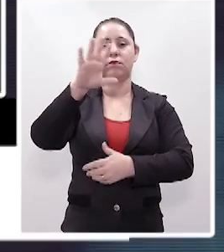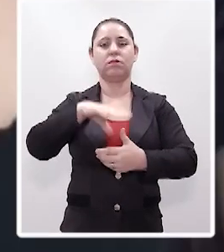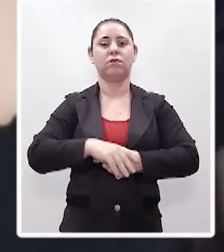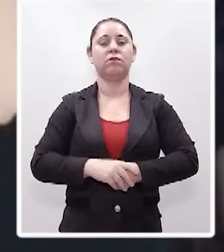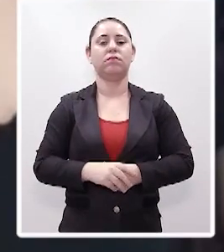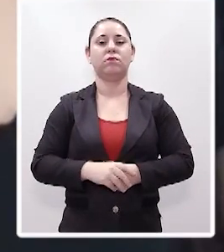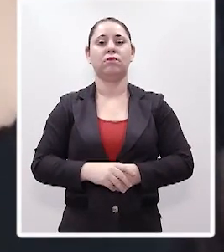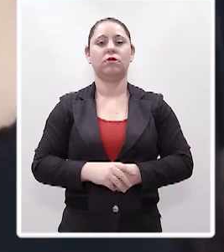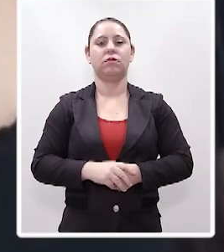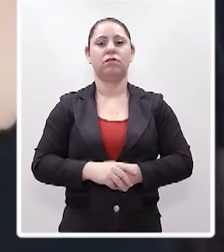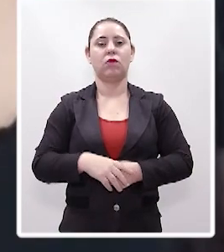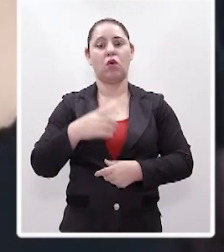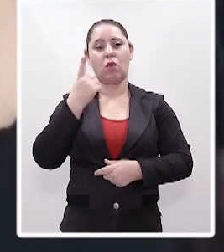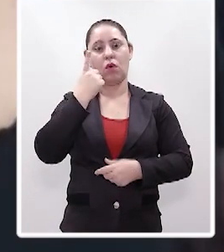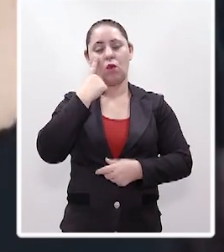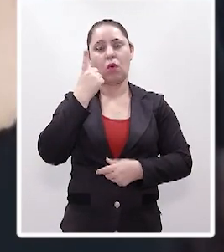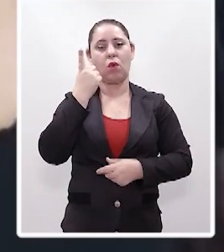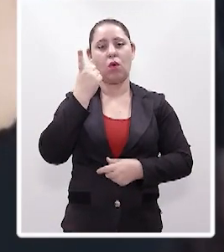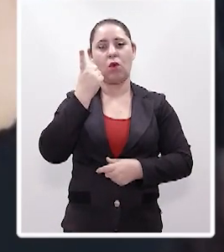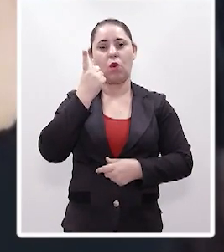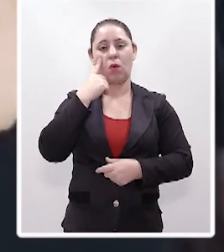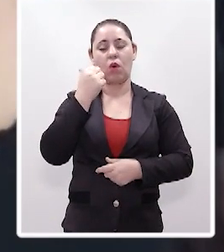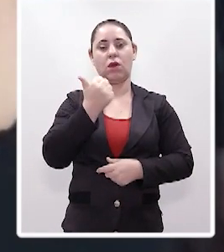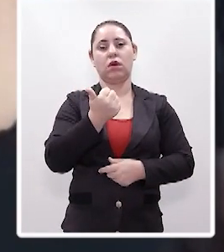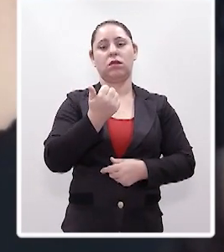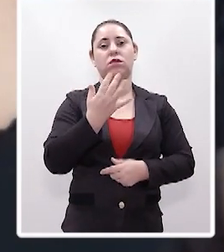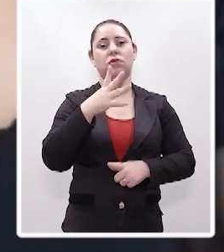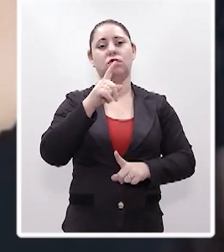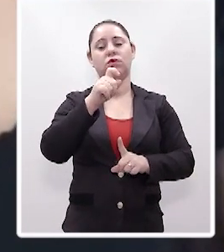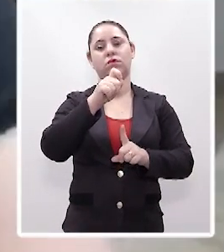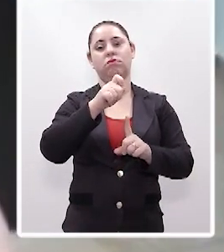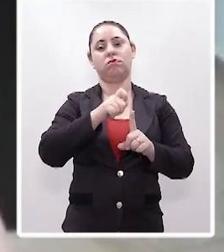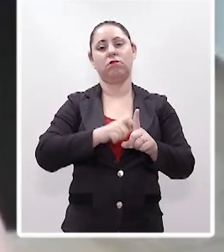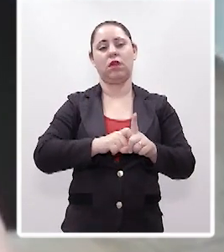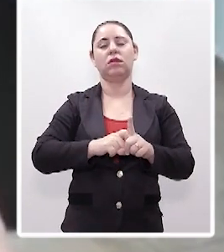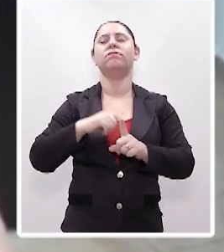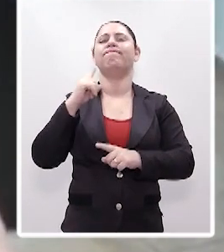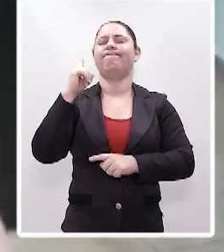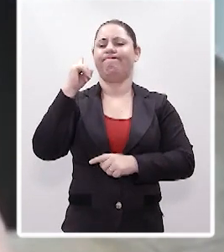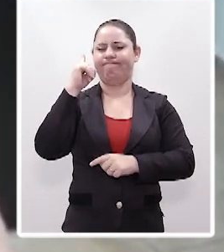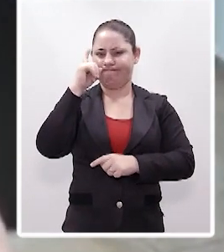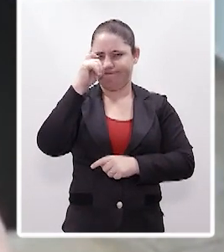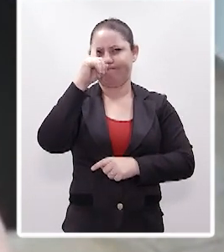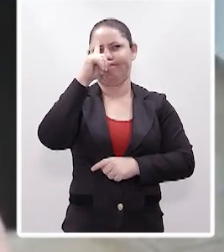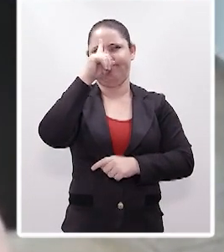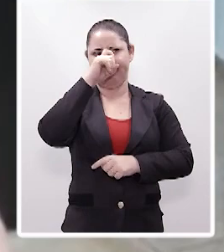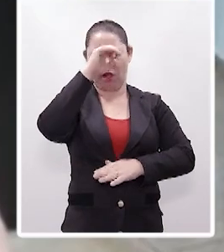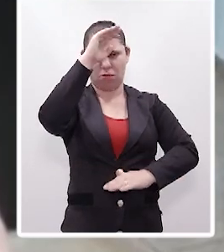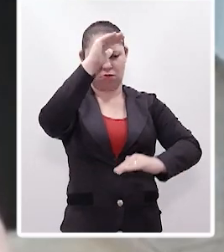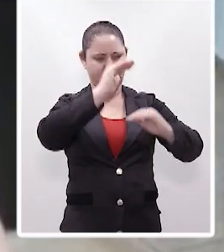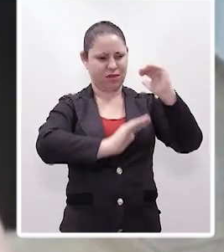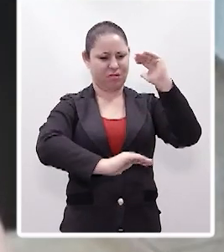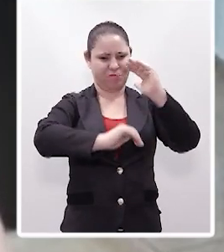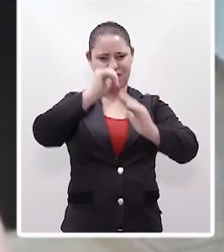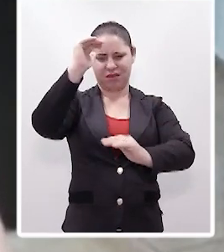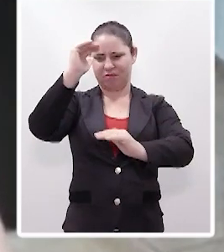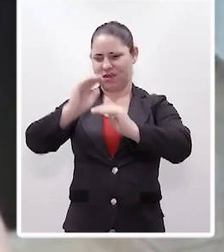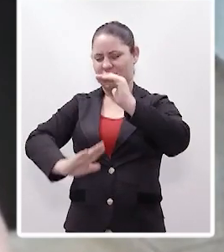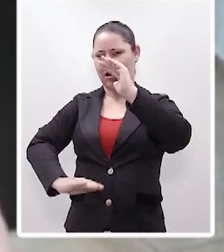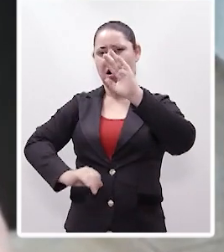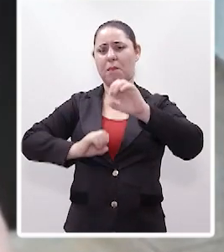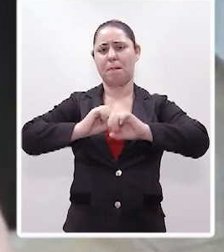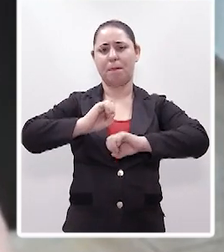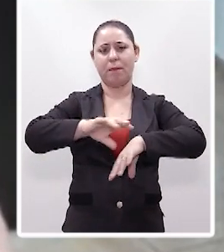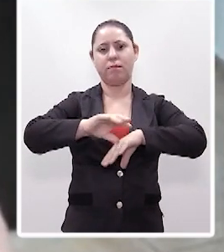conferir. Olha, foram 14 meses aí árduos, né, para todos os profissionais da